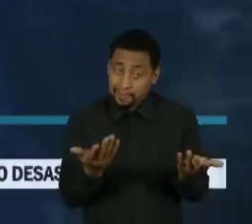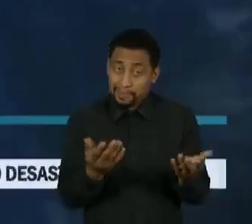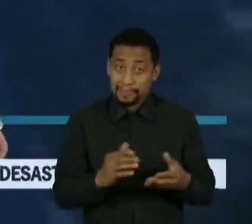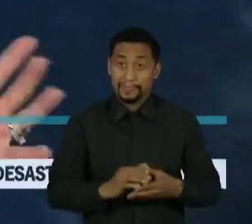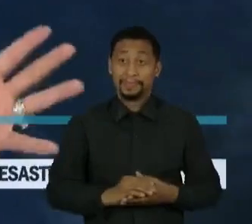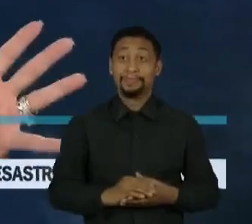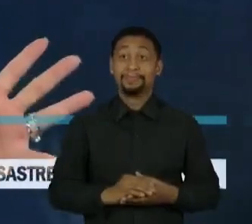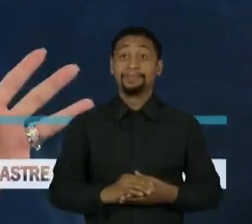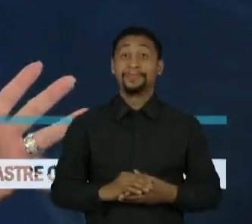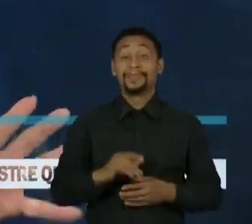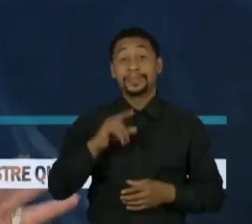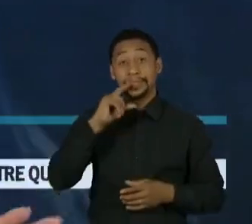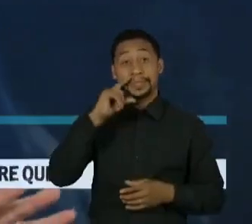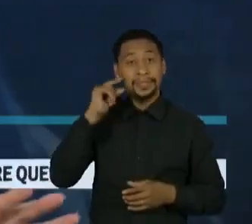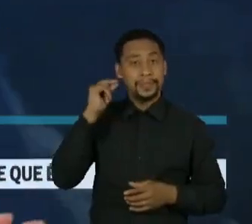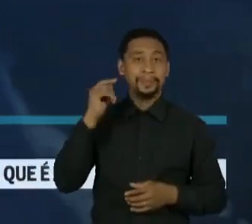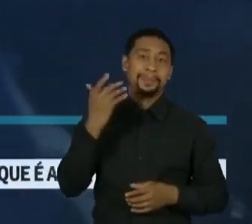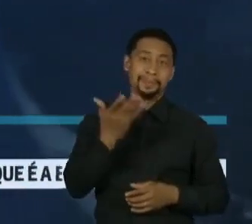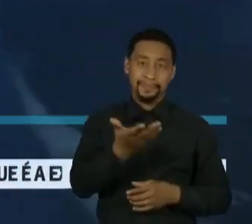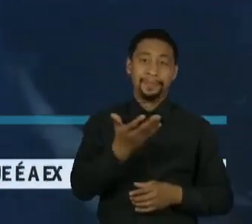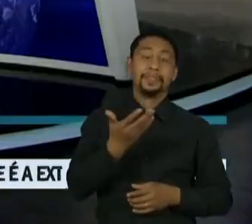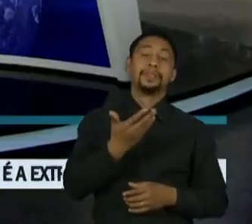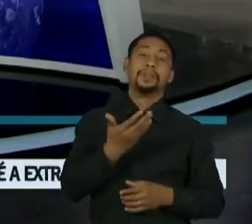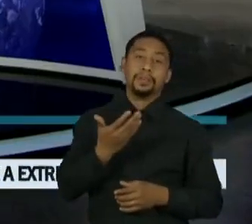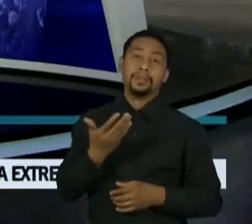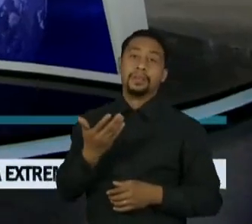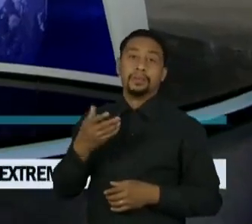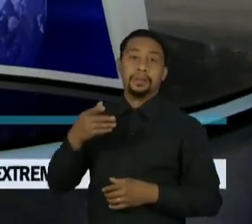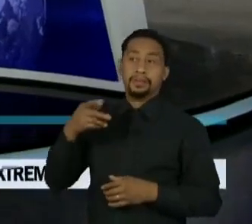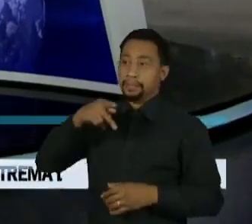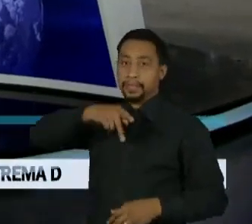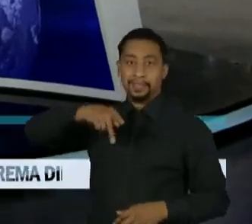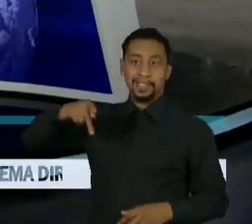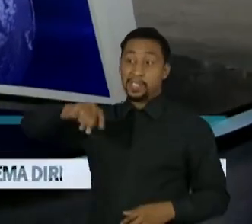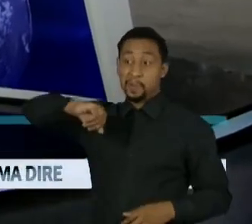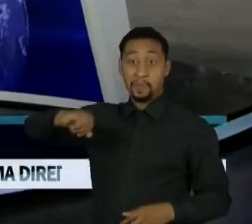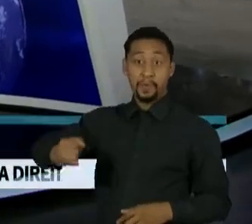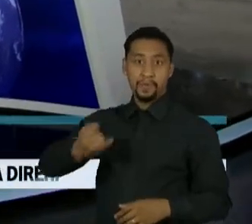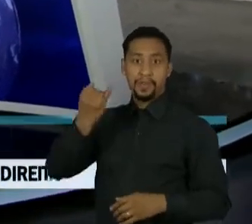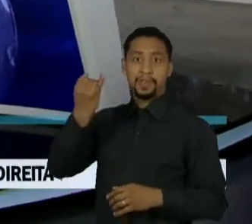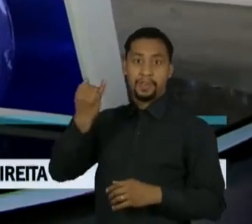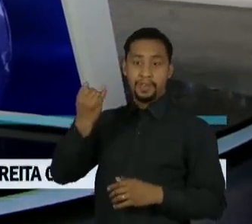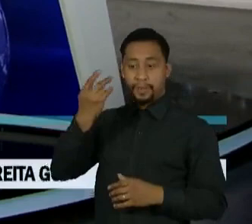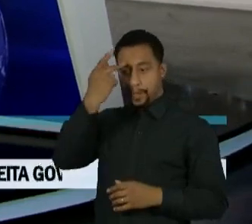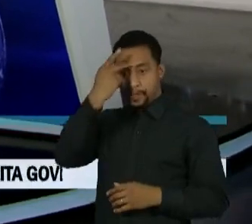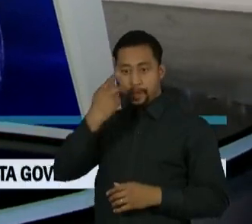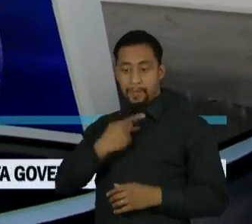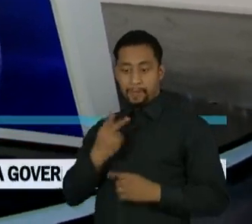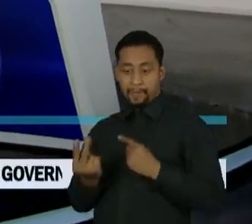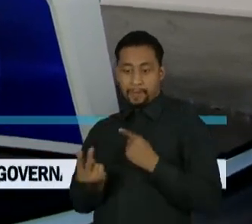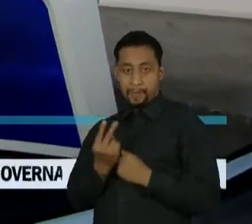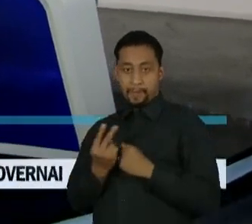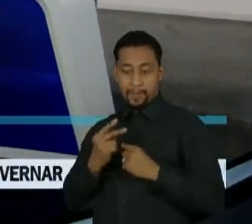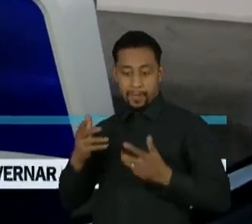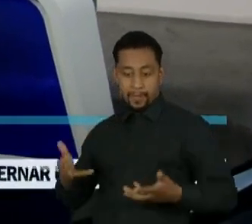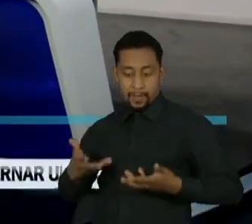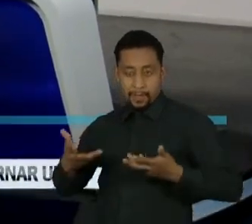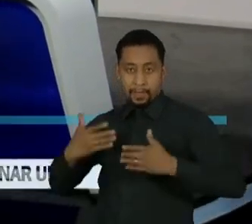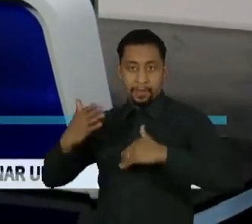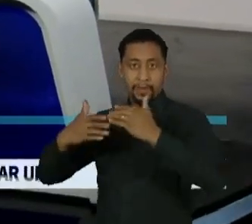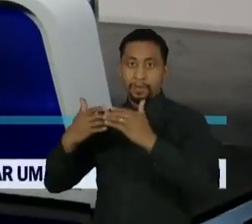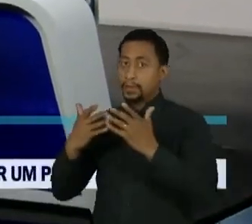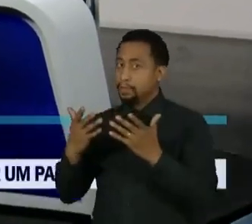deu mano utilizar o estado para obtenção né de vantagens pessoais justificaria a prisão